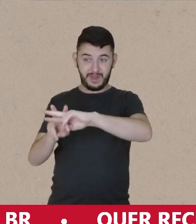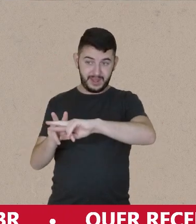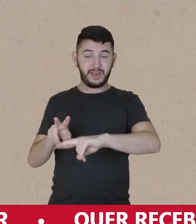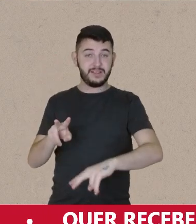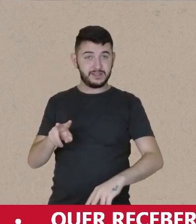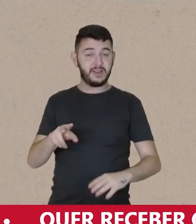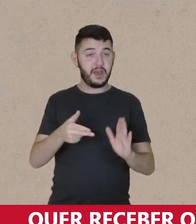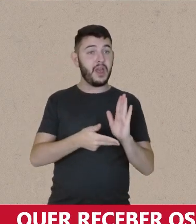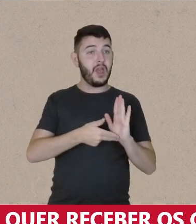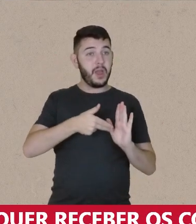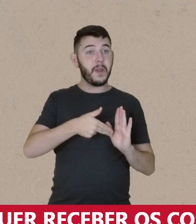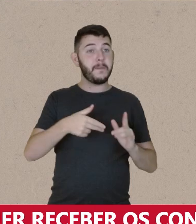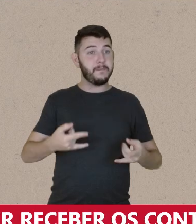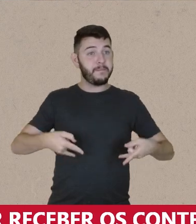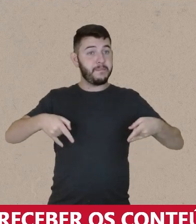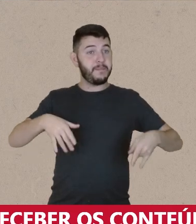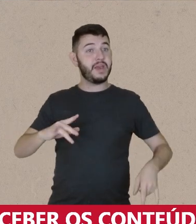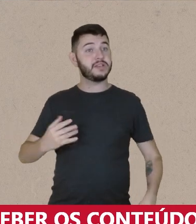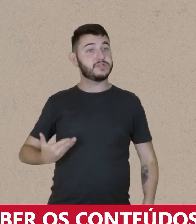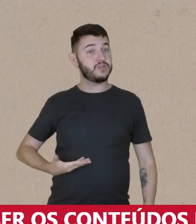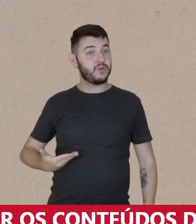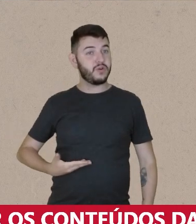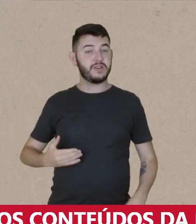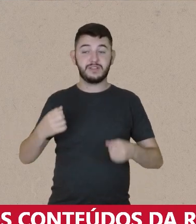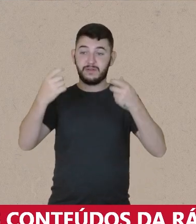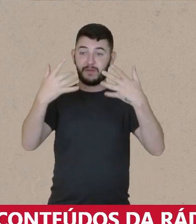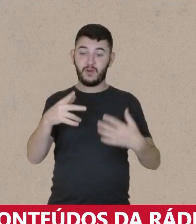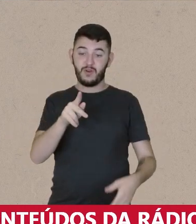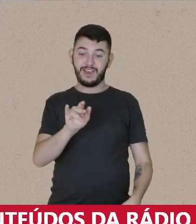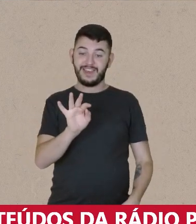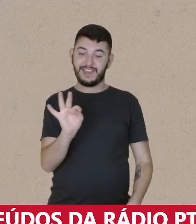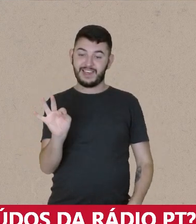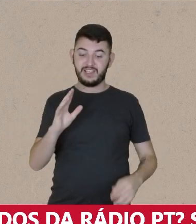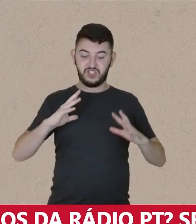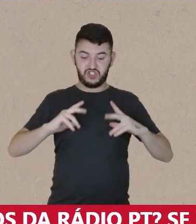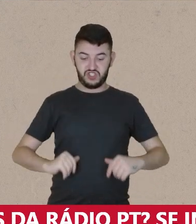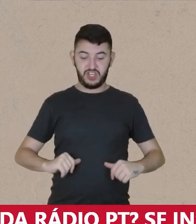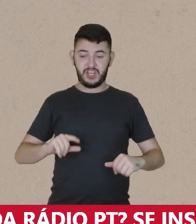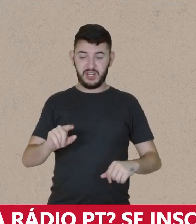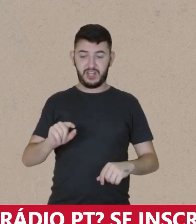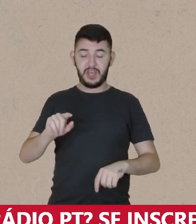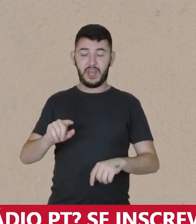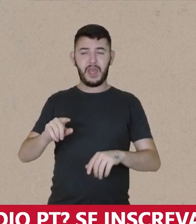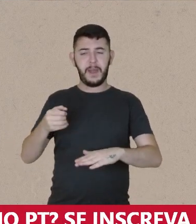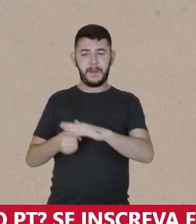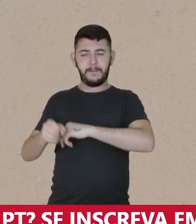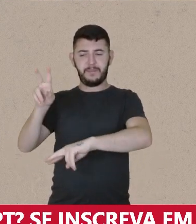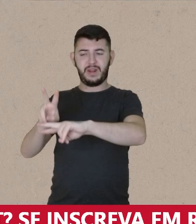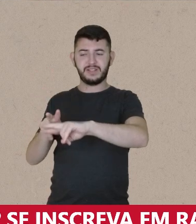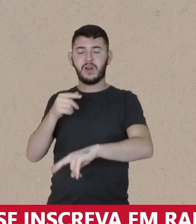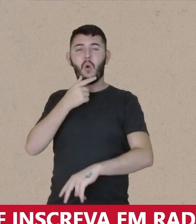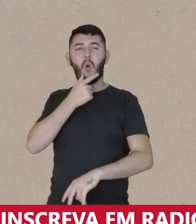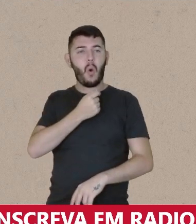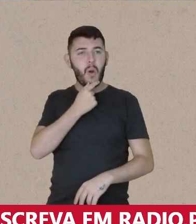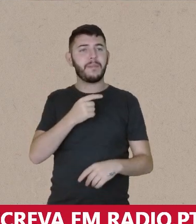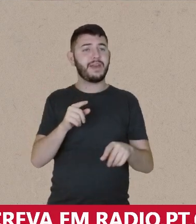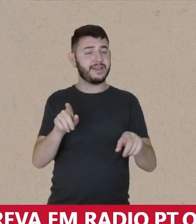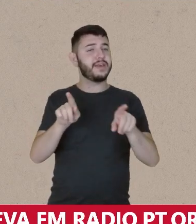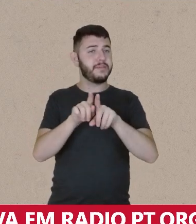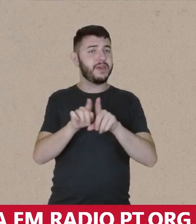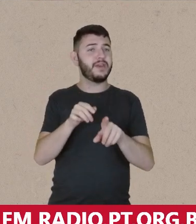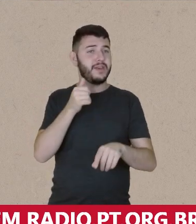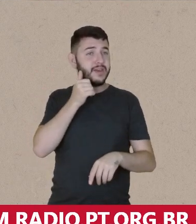em penitenciárias masculinas são entregues em unidades com mulheres. As mulheres usam pelo menos o dobro de